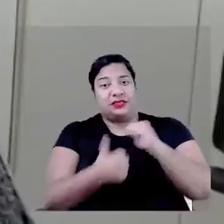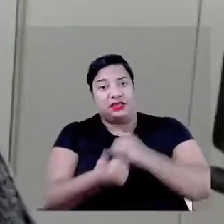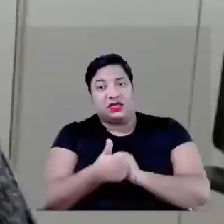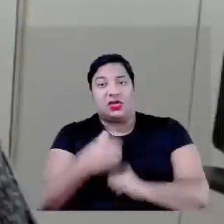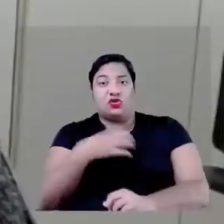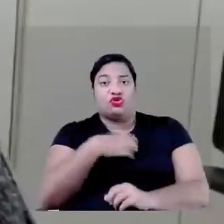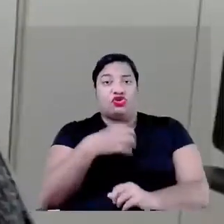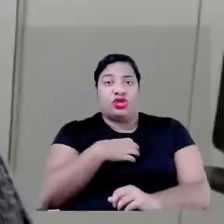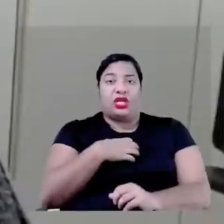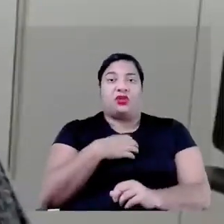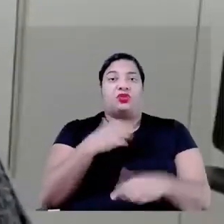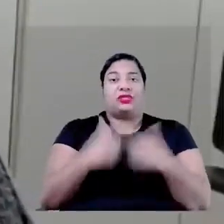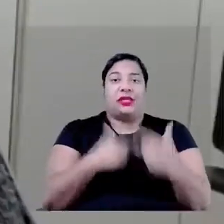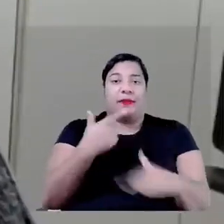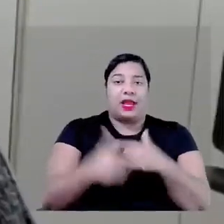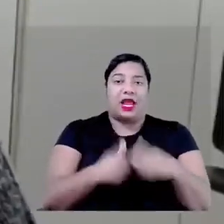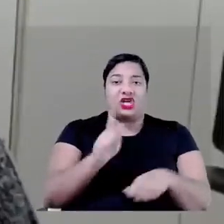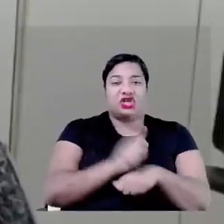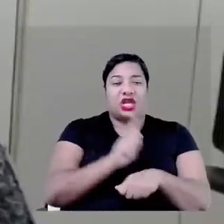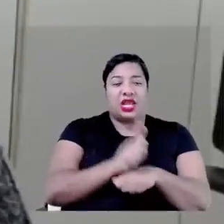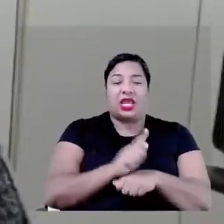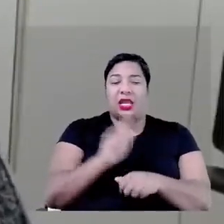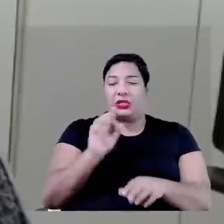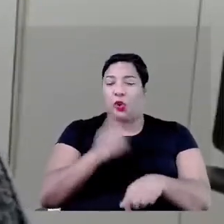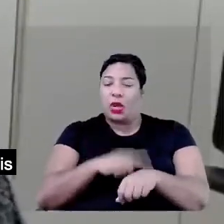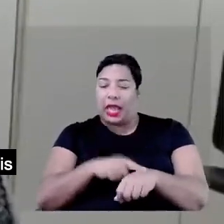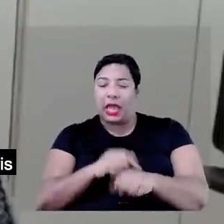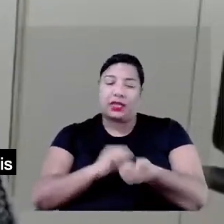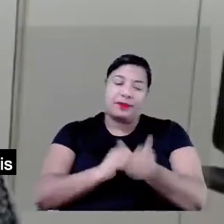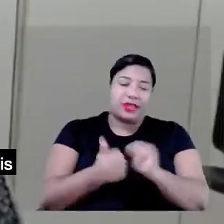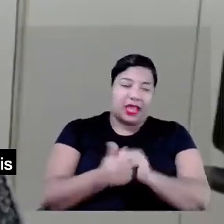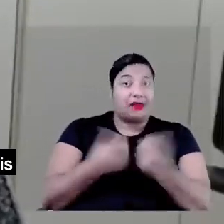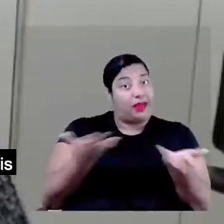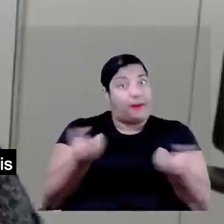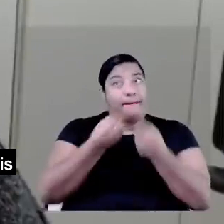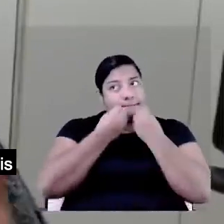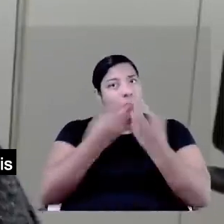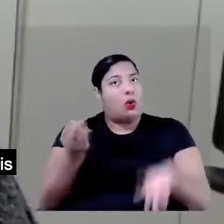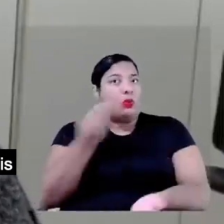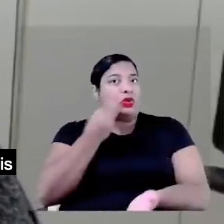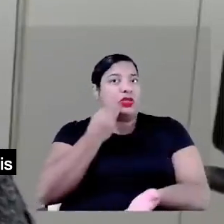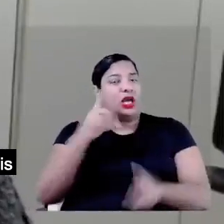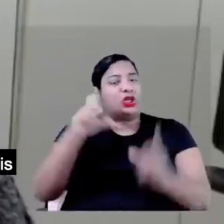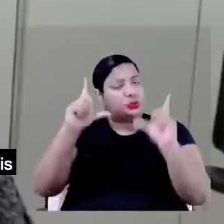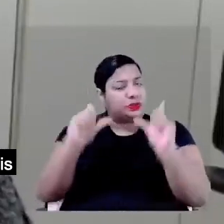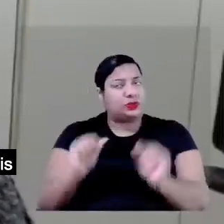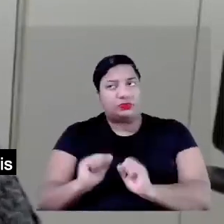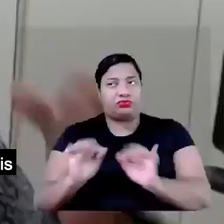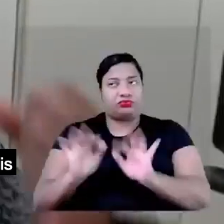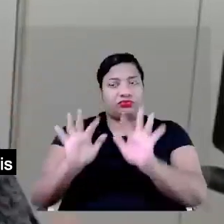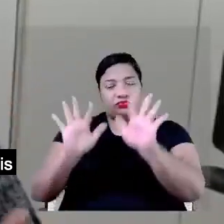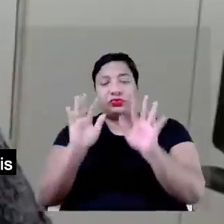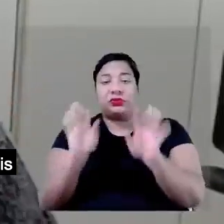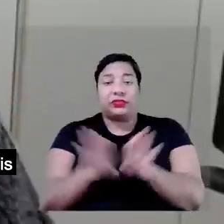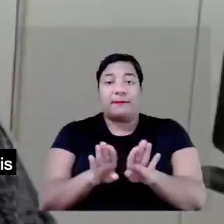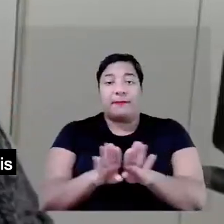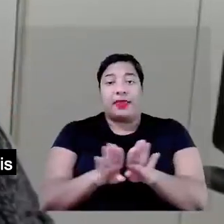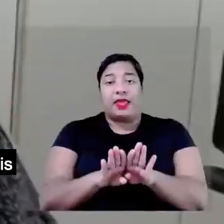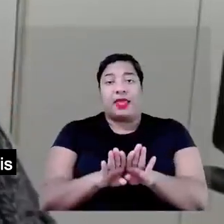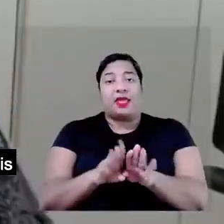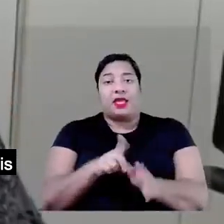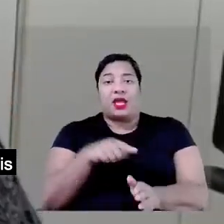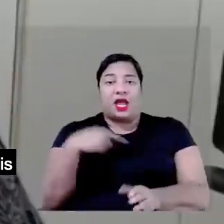de gerenciar o trabalho das pessoas seria aí uma grande oportunidade da gente reduzir as emissões, além, óbvio, da gente